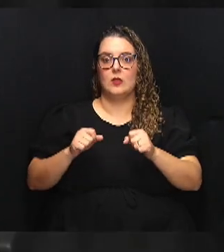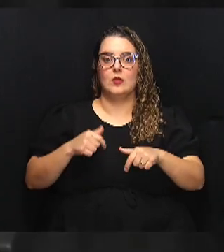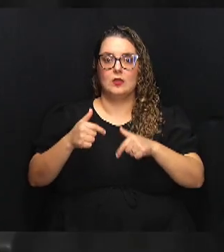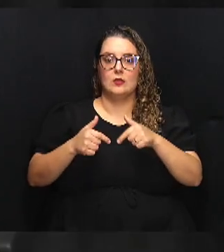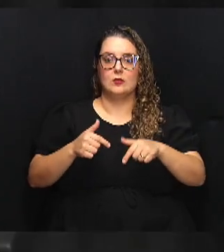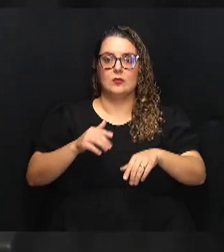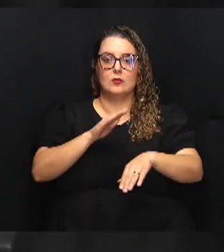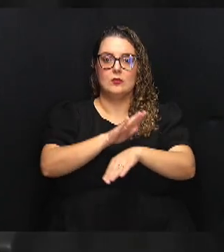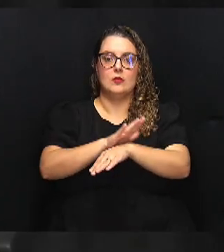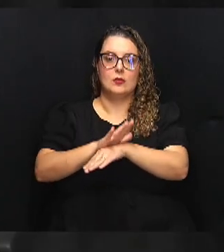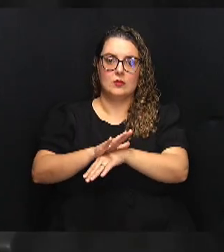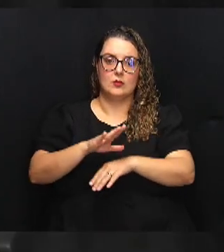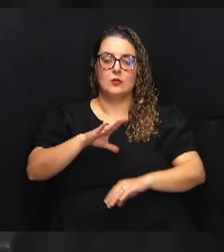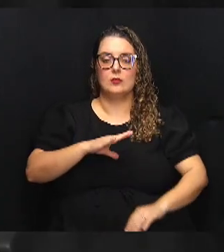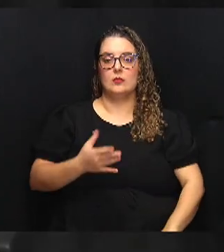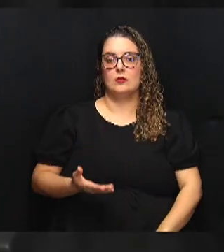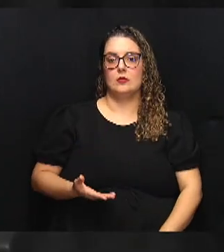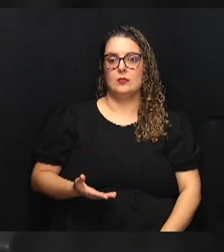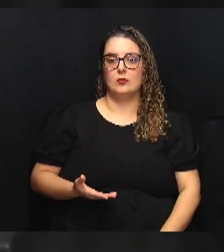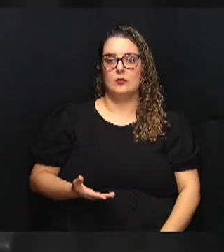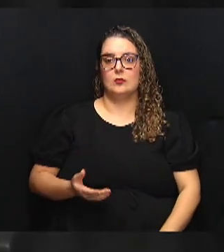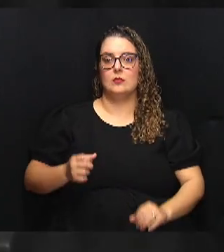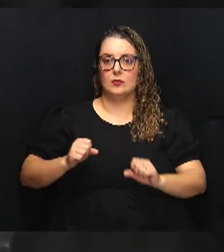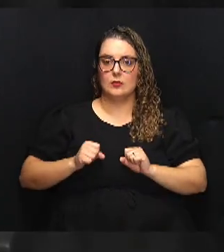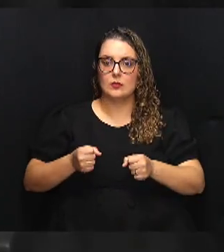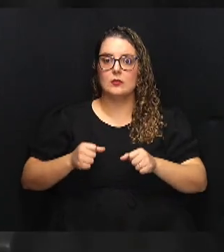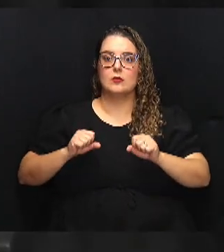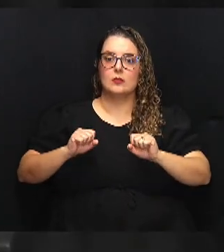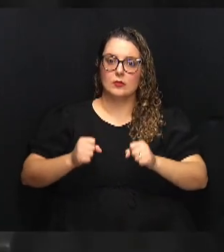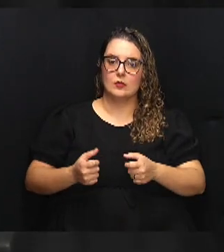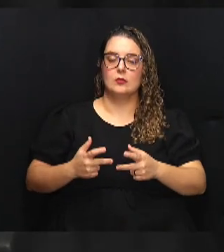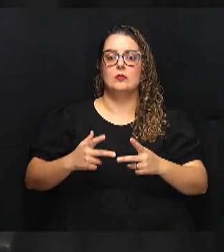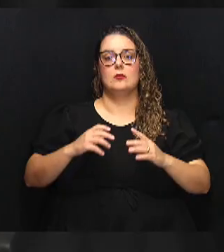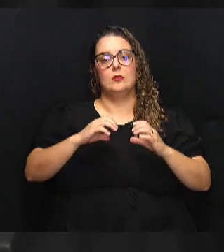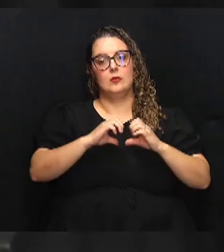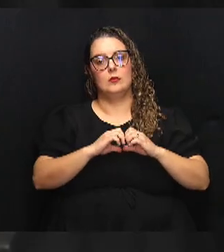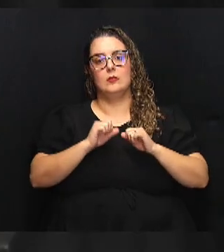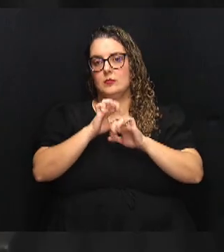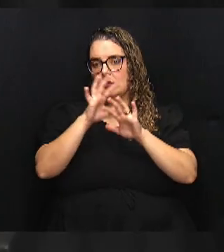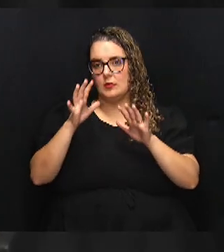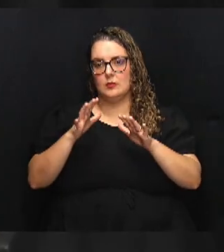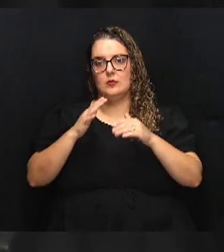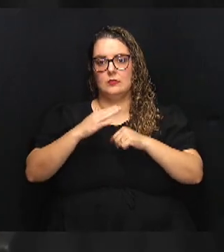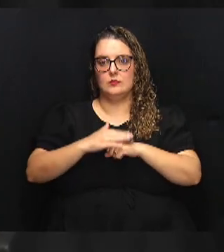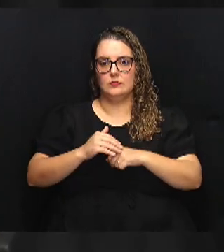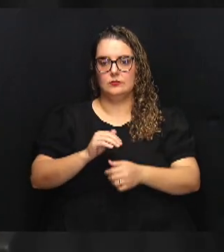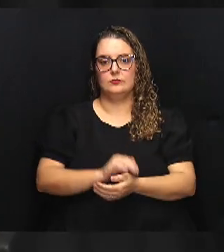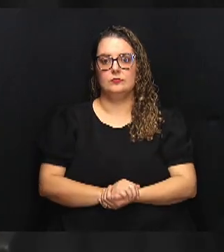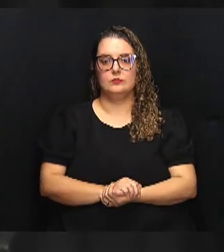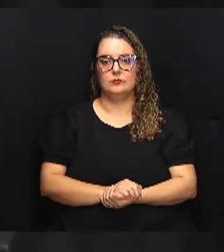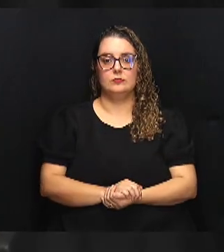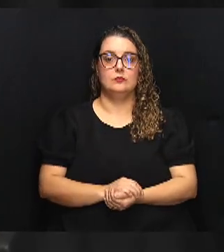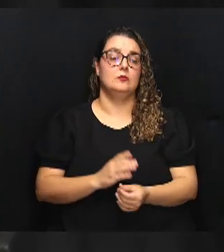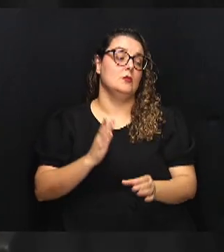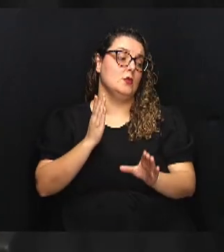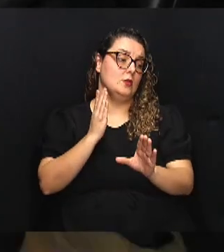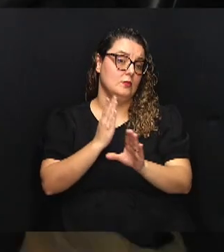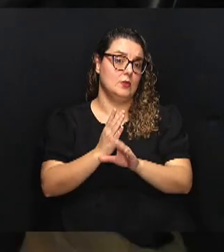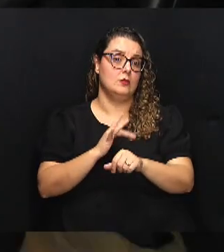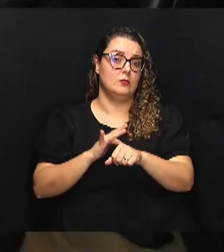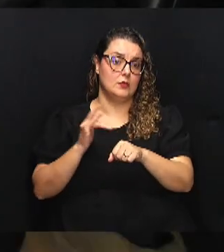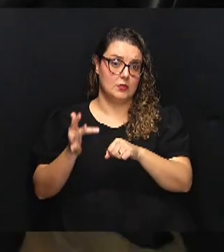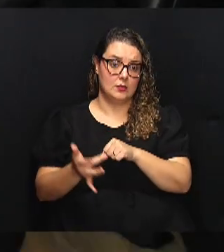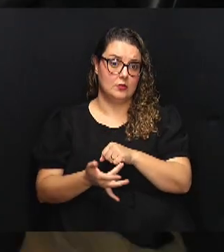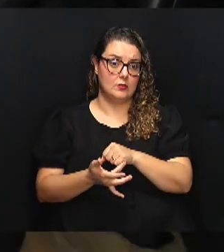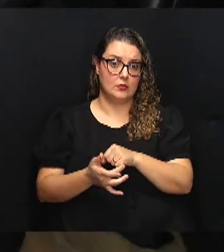cidade, me dedicar como eu me dedico, com muito amor, com muita transparência, com muito carinho. E para encontrá-lo nas redes